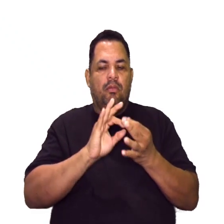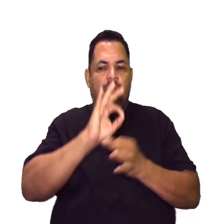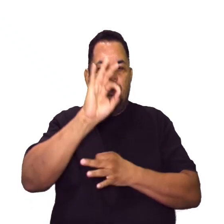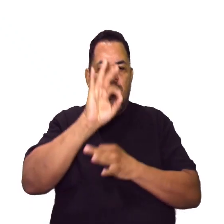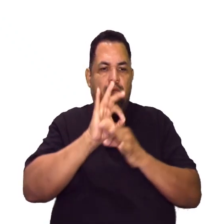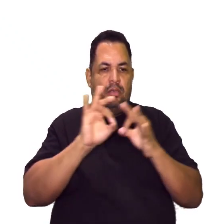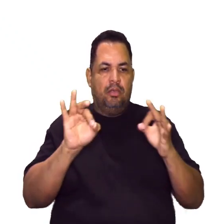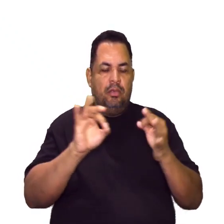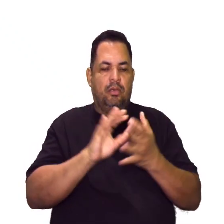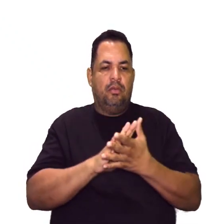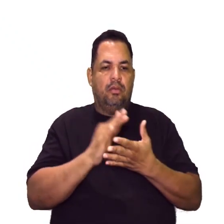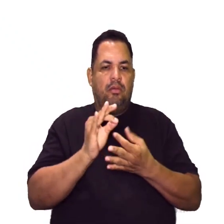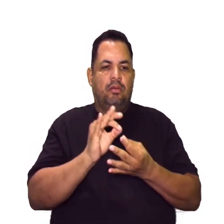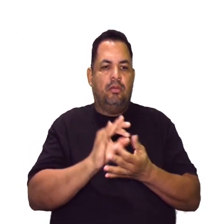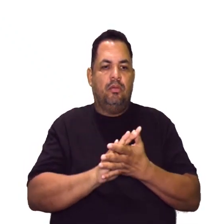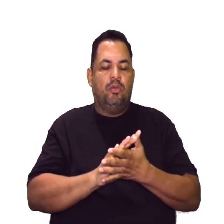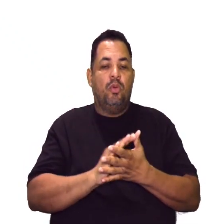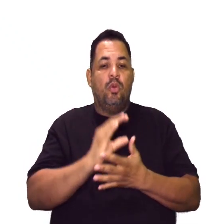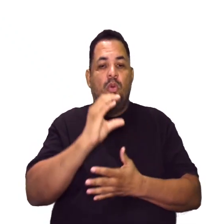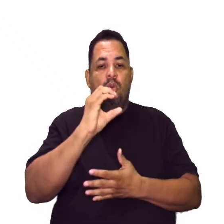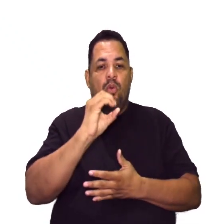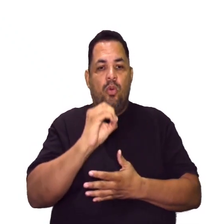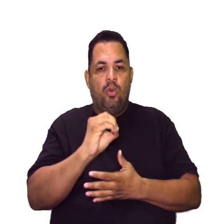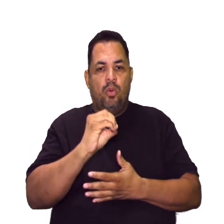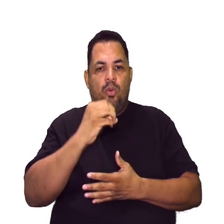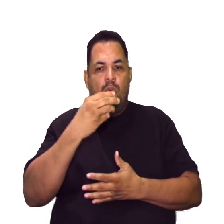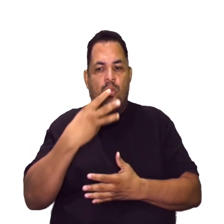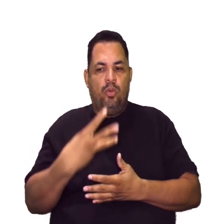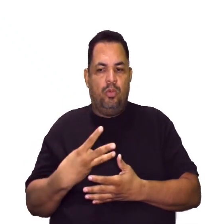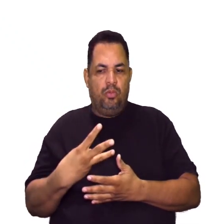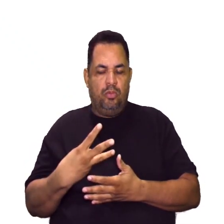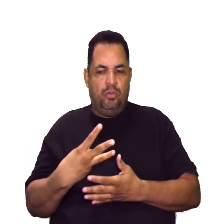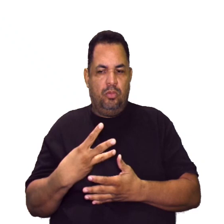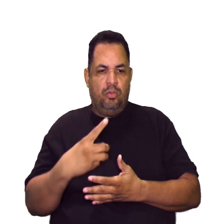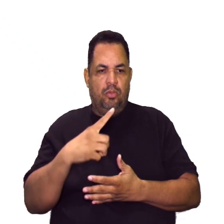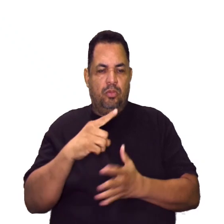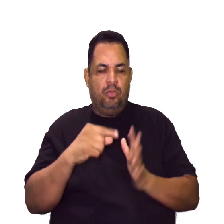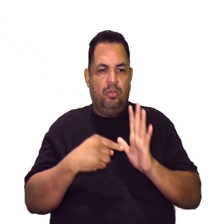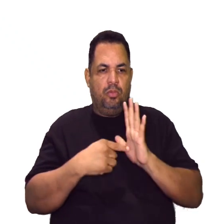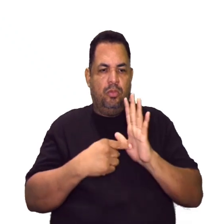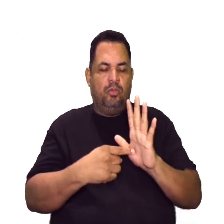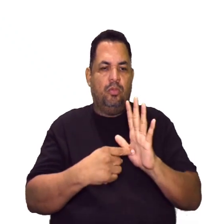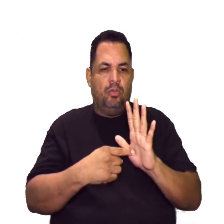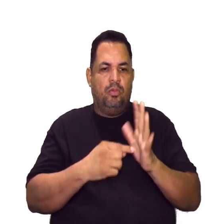veremos. Será que o ozônio, ele apresenta